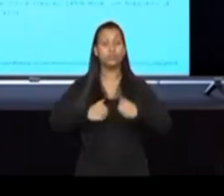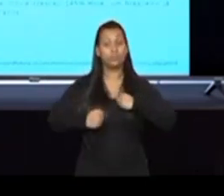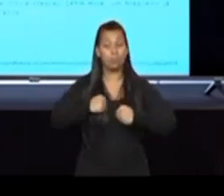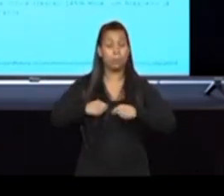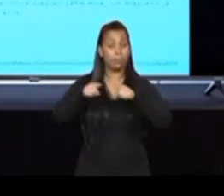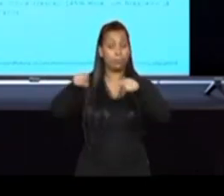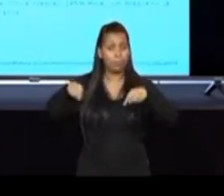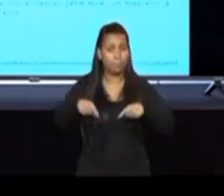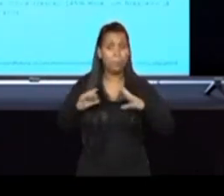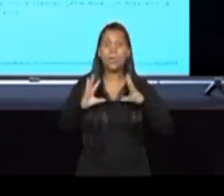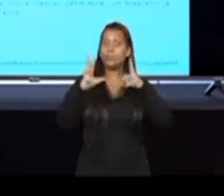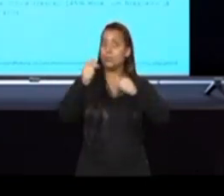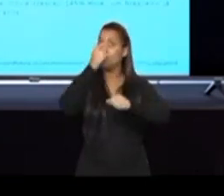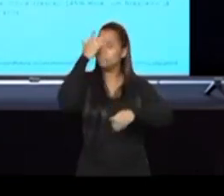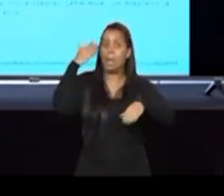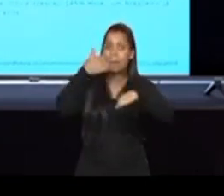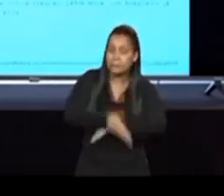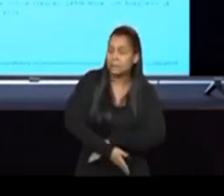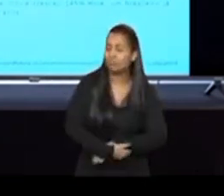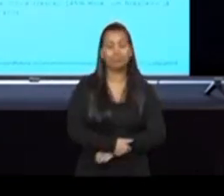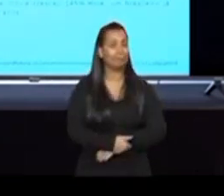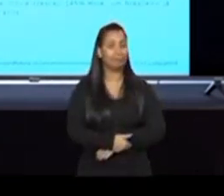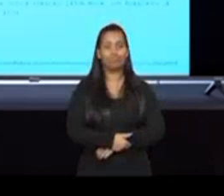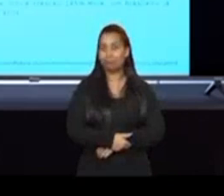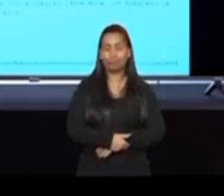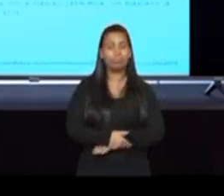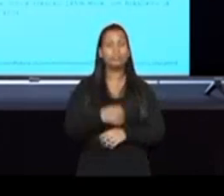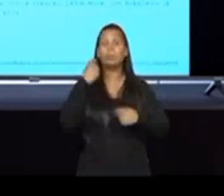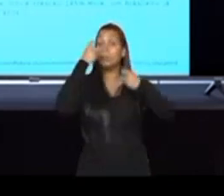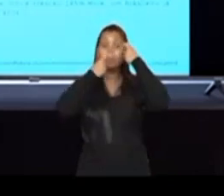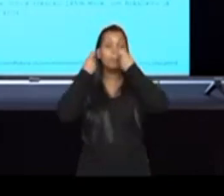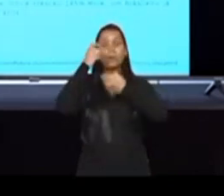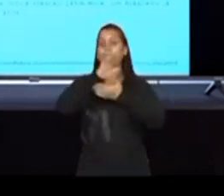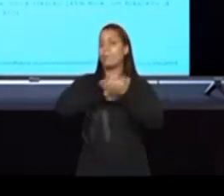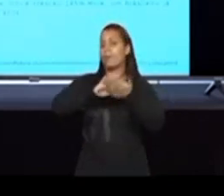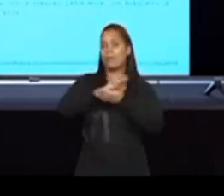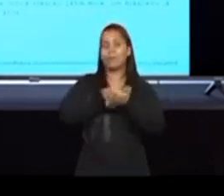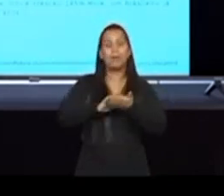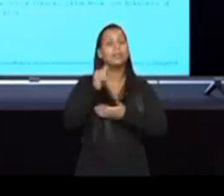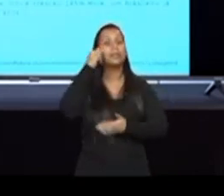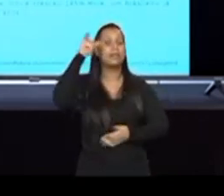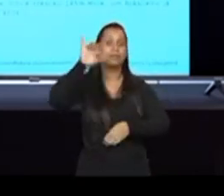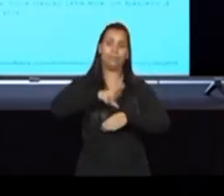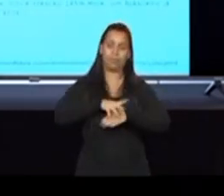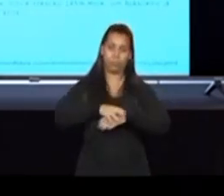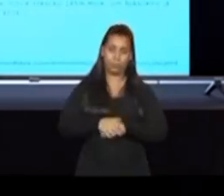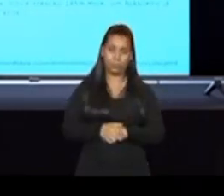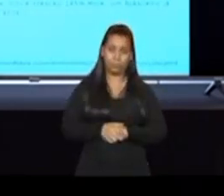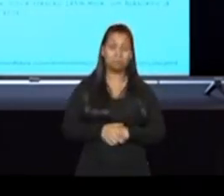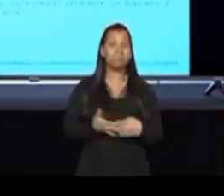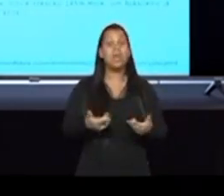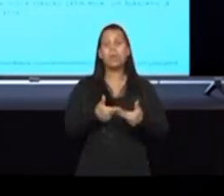públicos, mas não eram todos que tinham acesso. E não tinha essa preocupação também em evitar doenças.